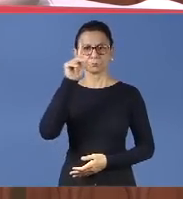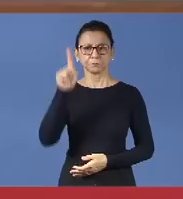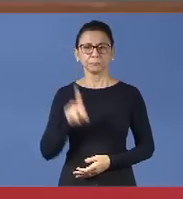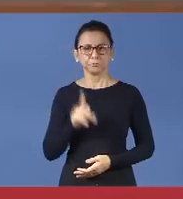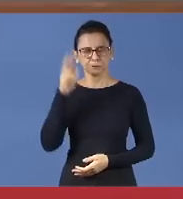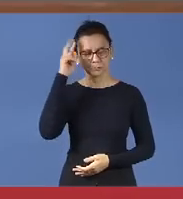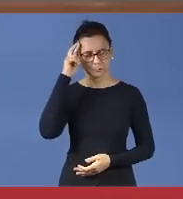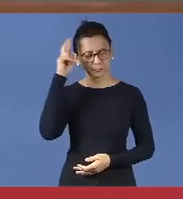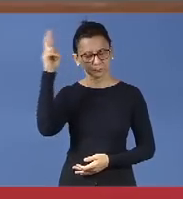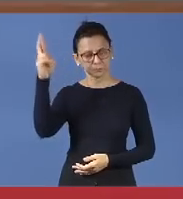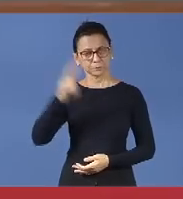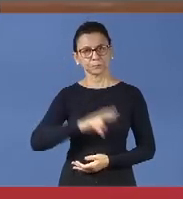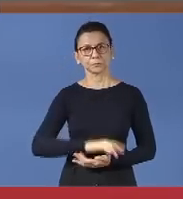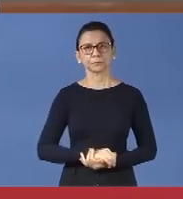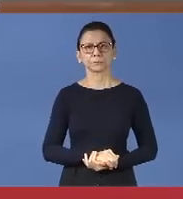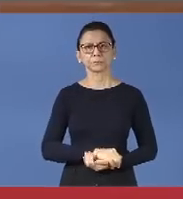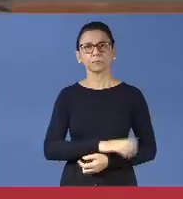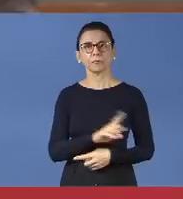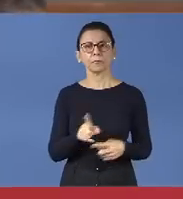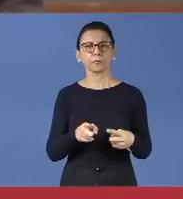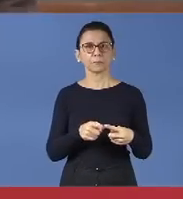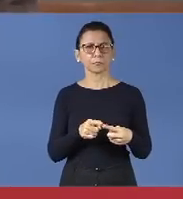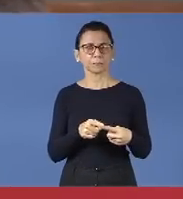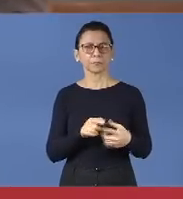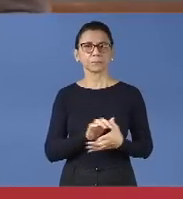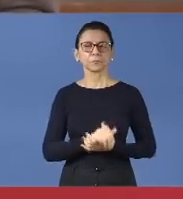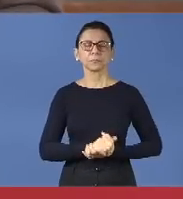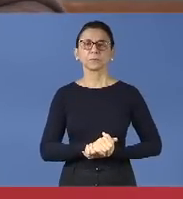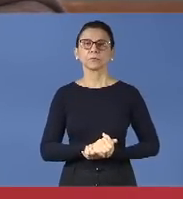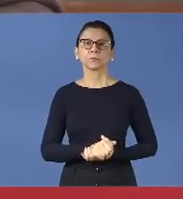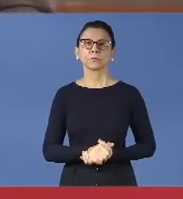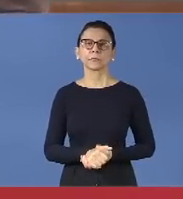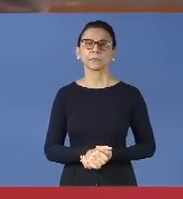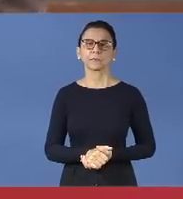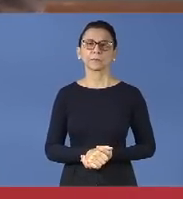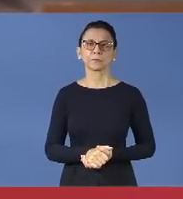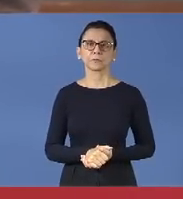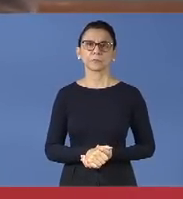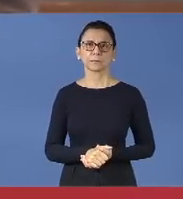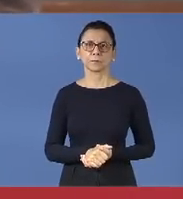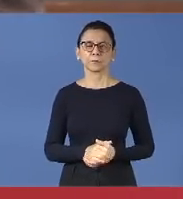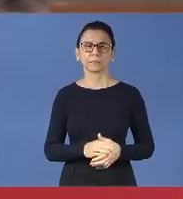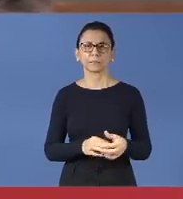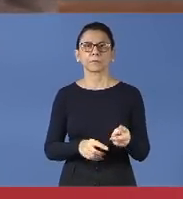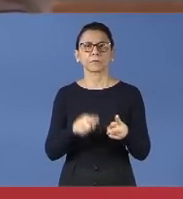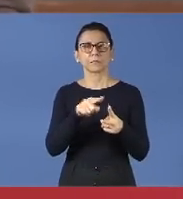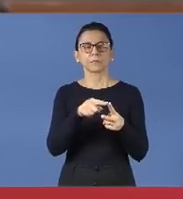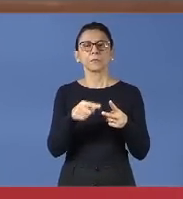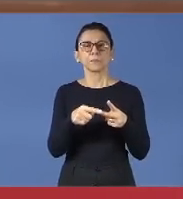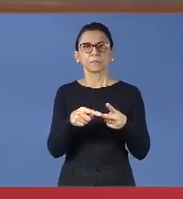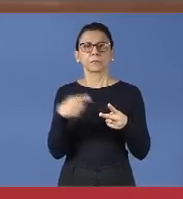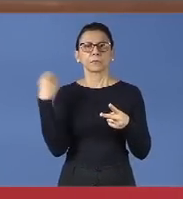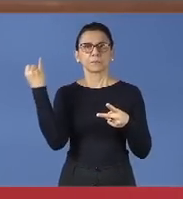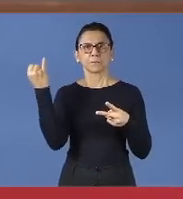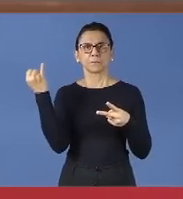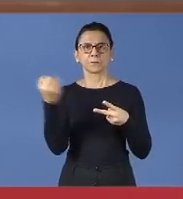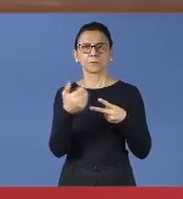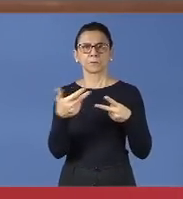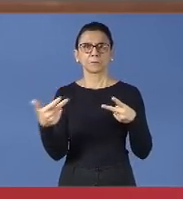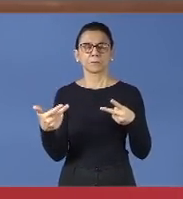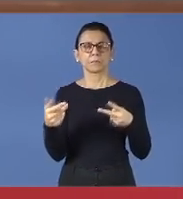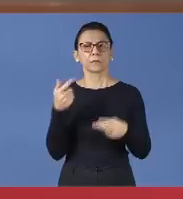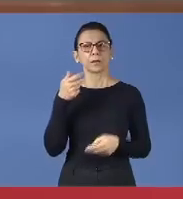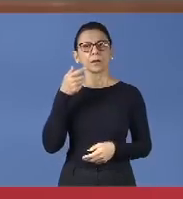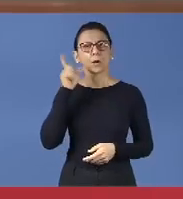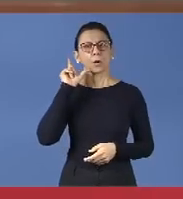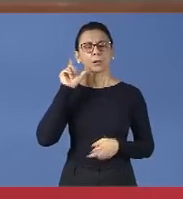Senhor. Em primeiro lugar, eu quero fazer dois destaques. Tivemos ontem uma